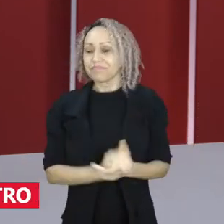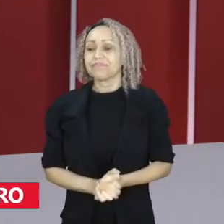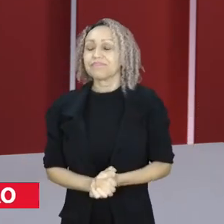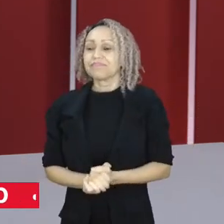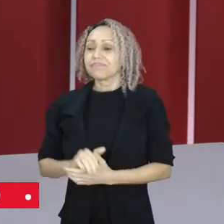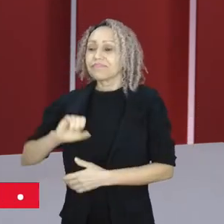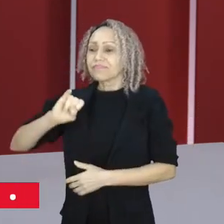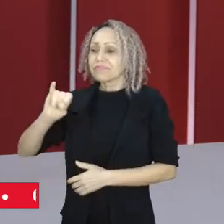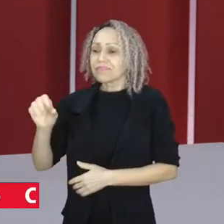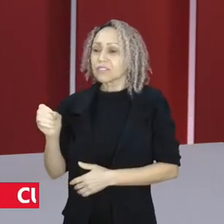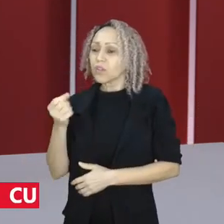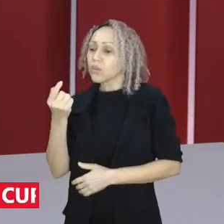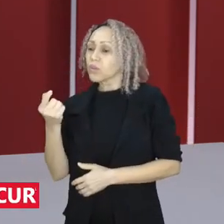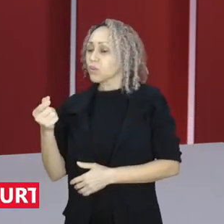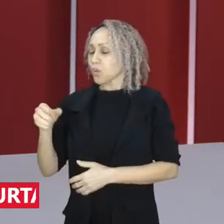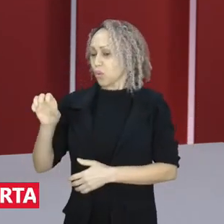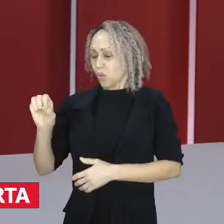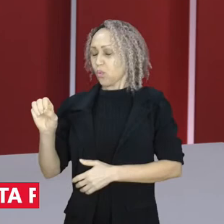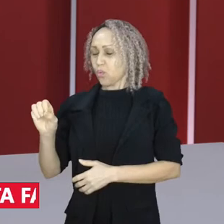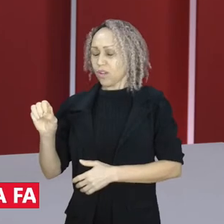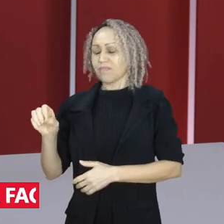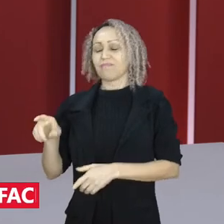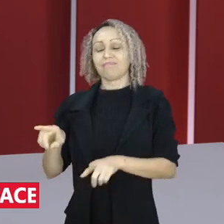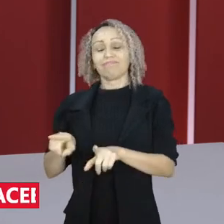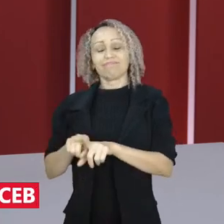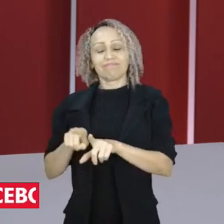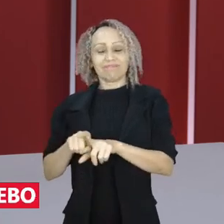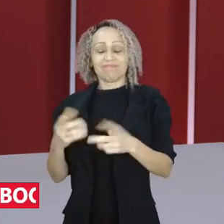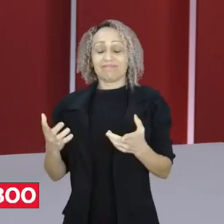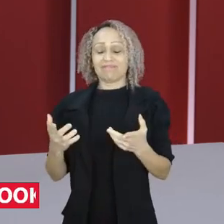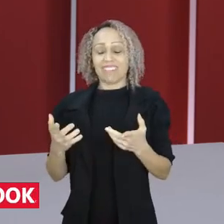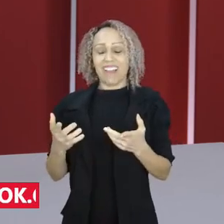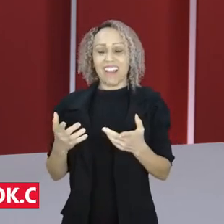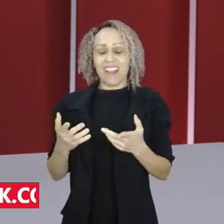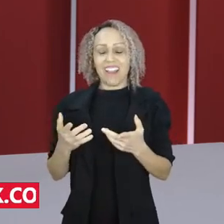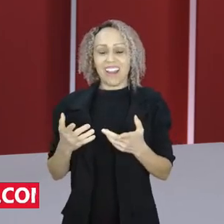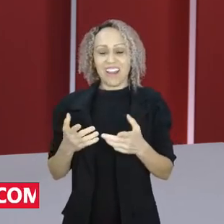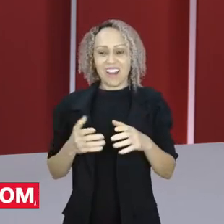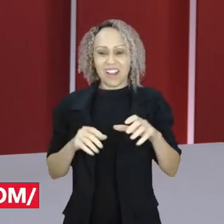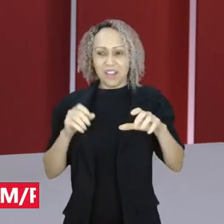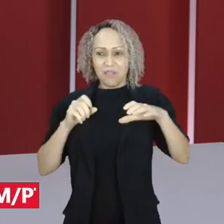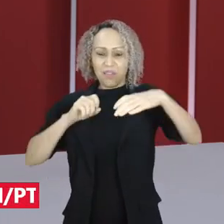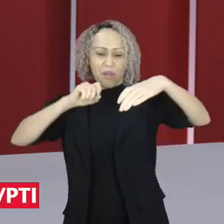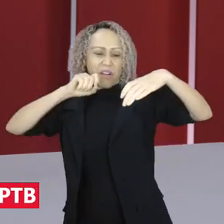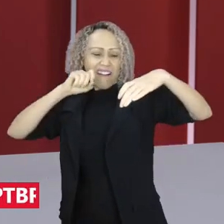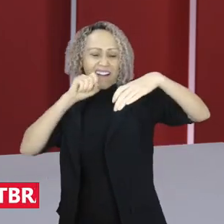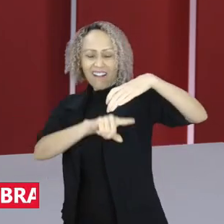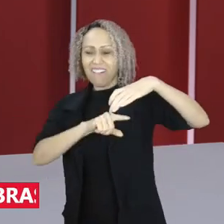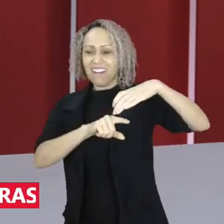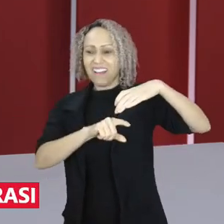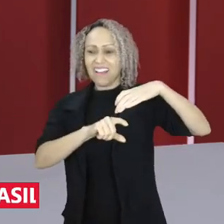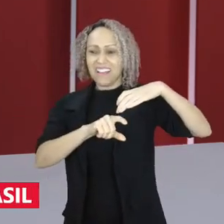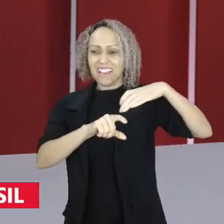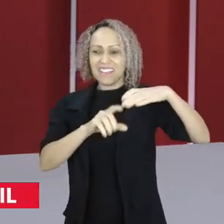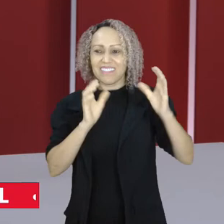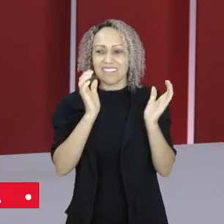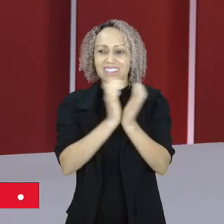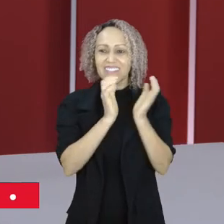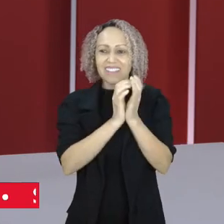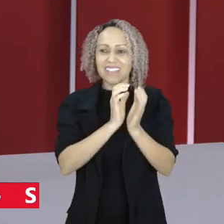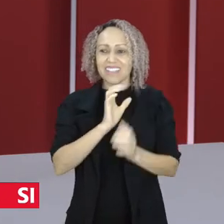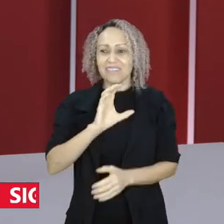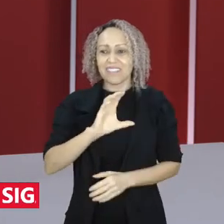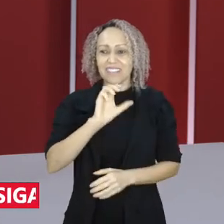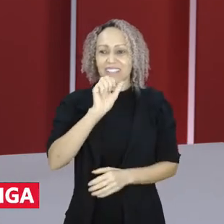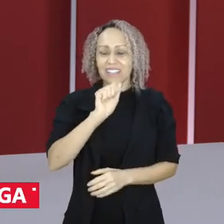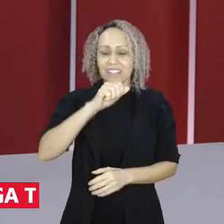Camarões usou bem a cabeça foi um golaço Sem dúvida alguma foi bonito de ver tá aqui